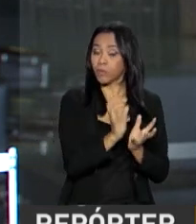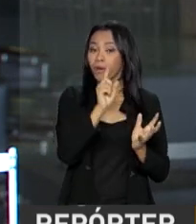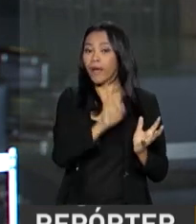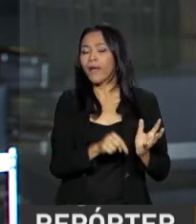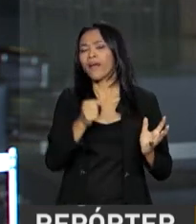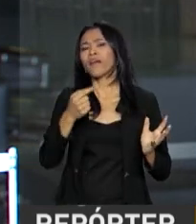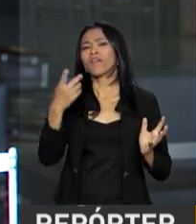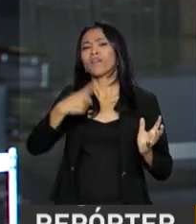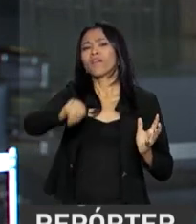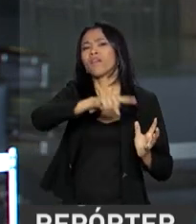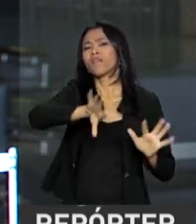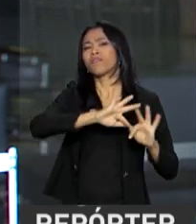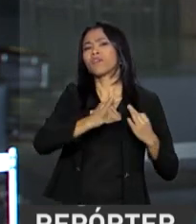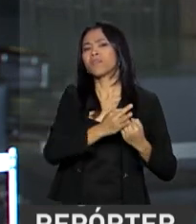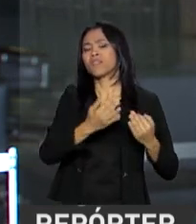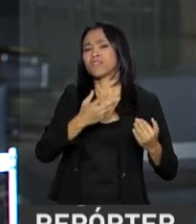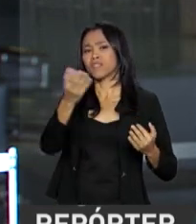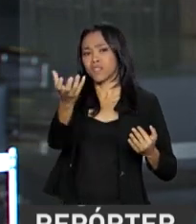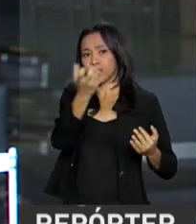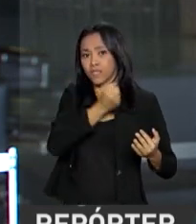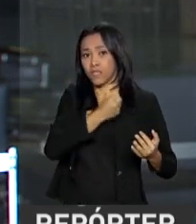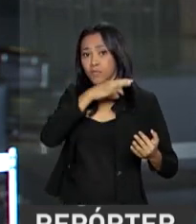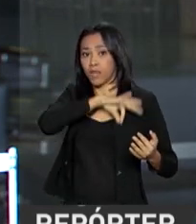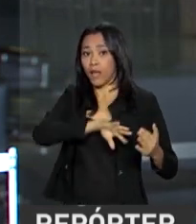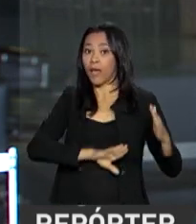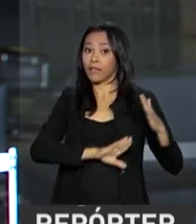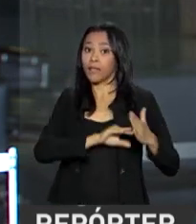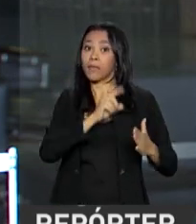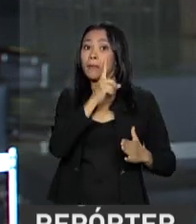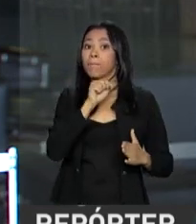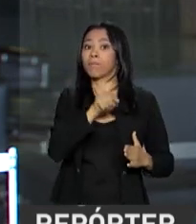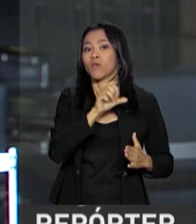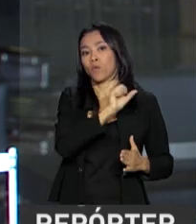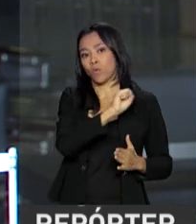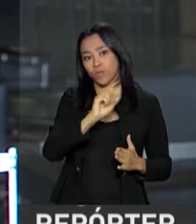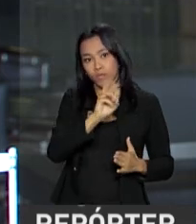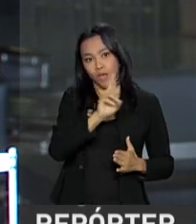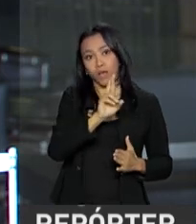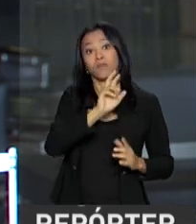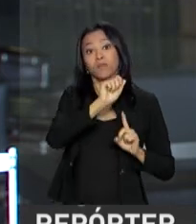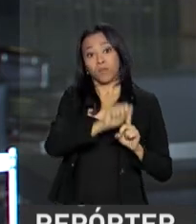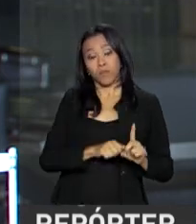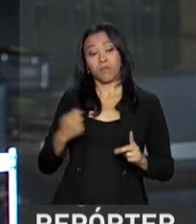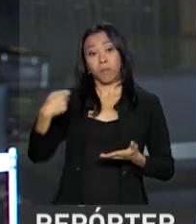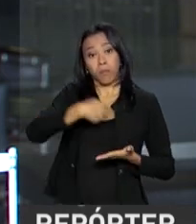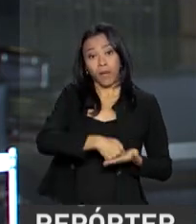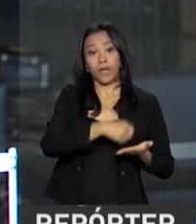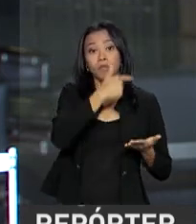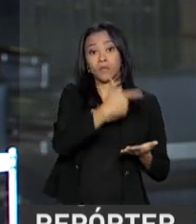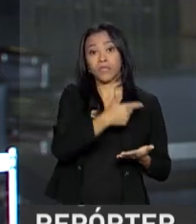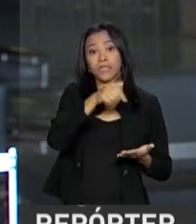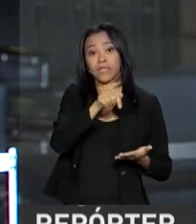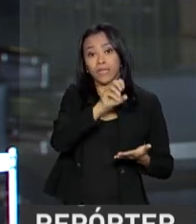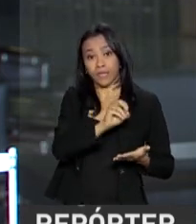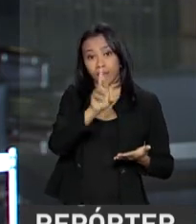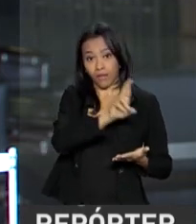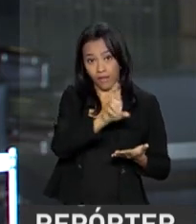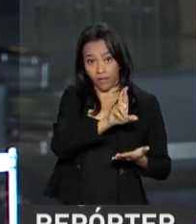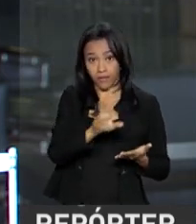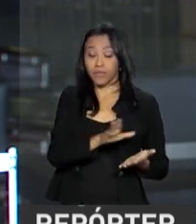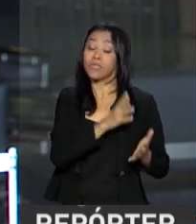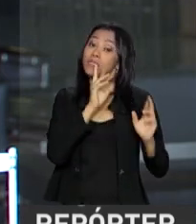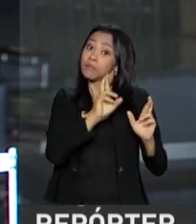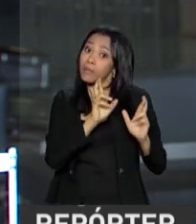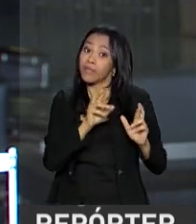as famílias que ganham até 1.800 reais por mês elas vão pagar uma mensalidade de 270 reais a expectativa